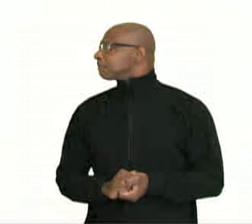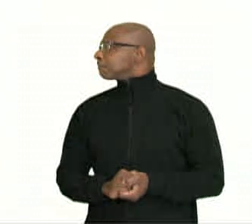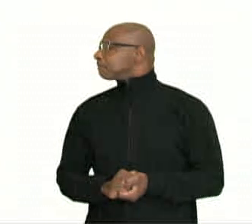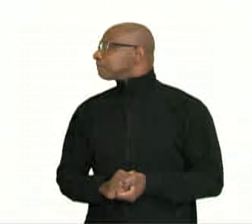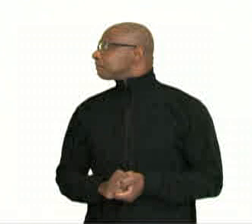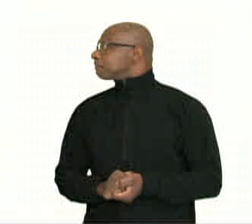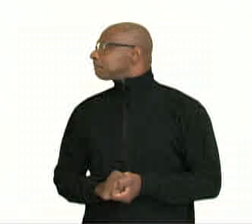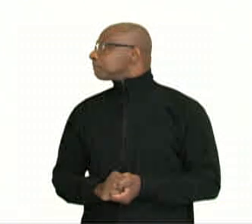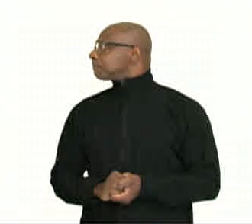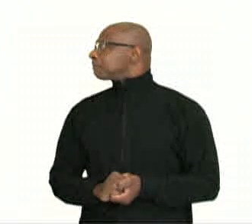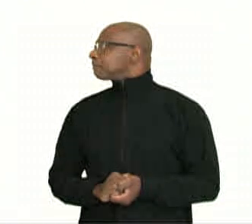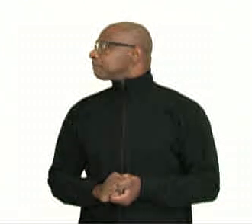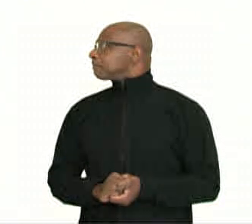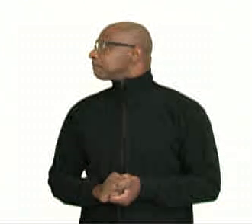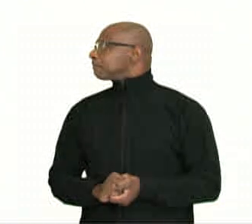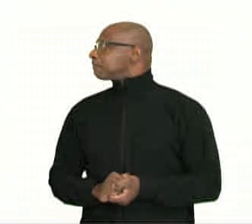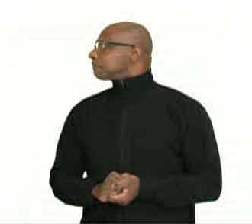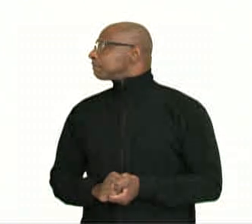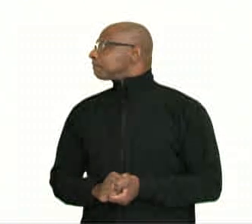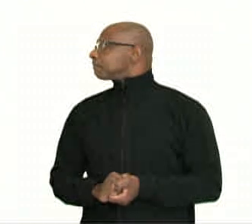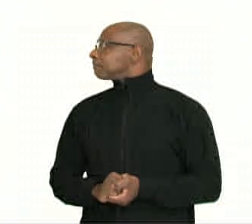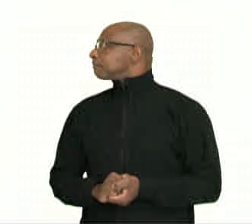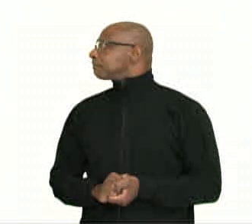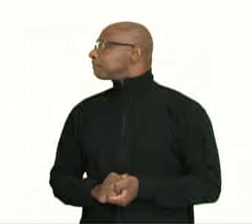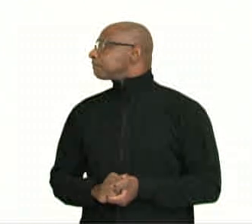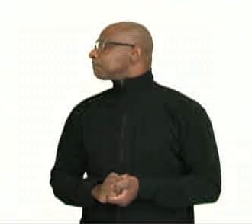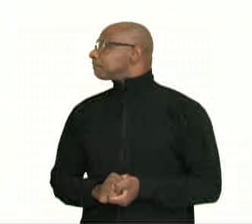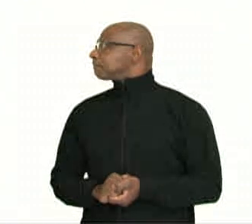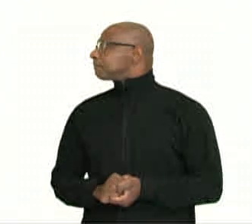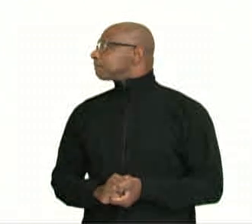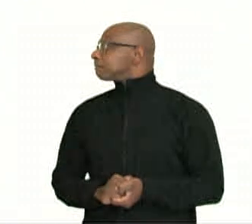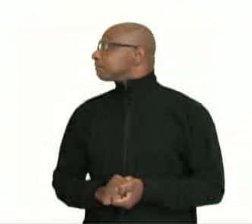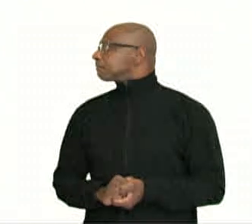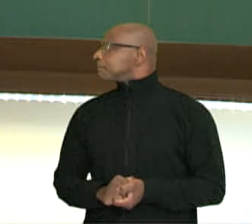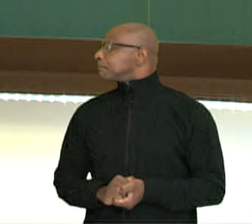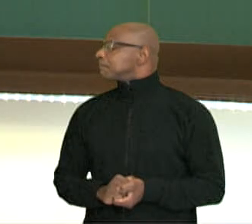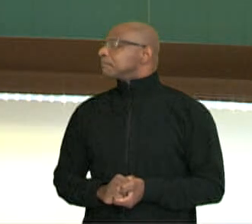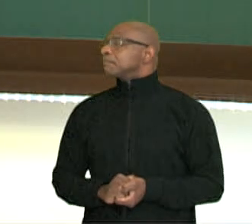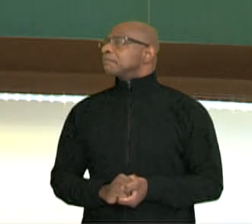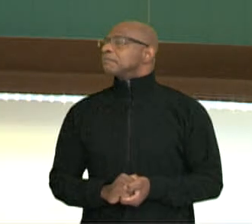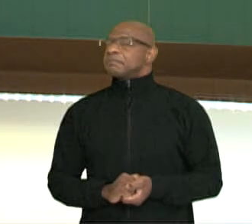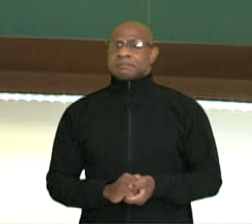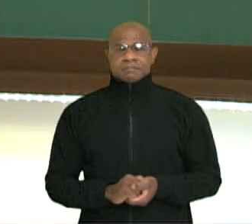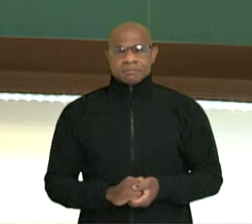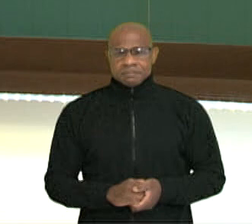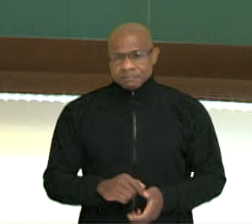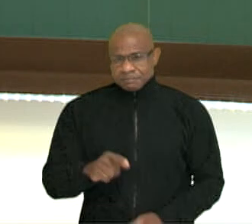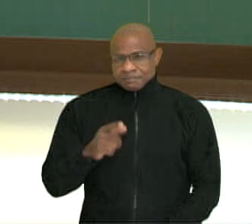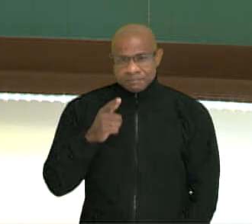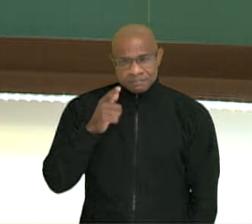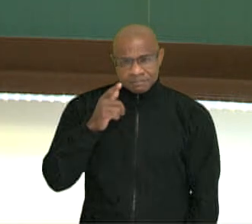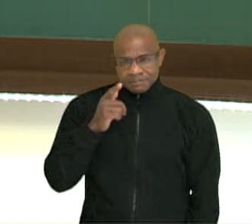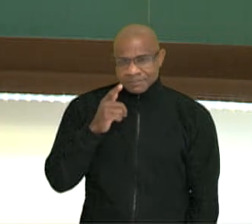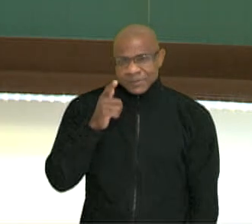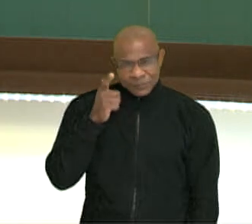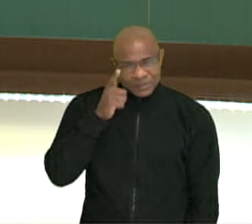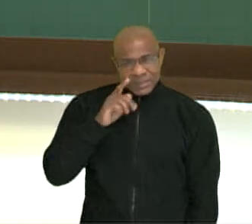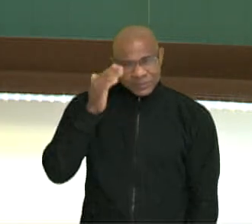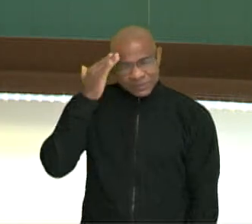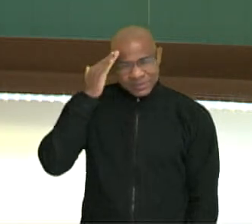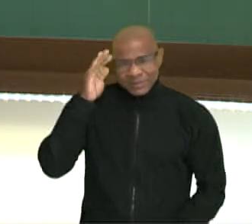roleplay, singing, and many more other types of content. Você conseguiu entender um pouquinho do